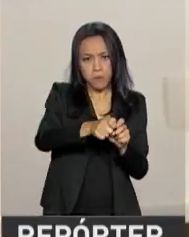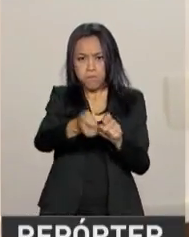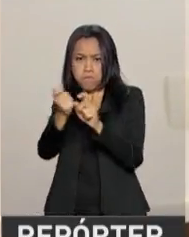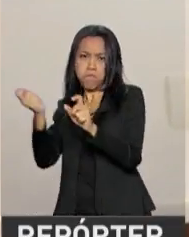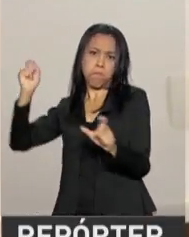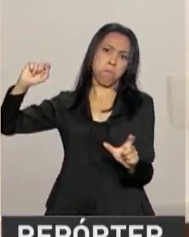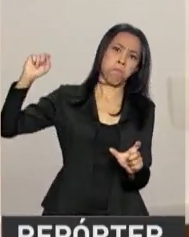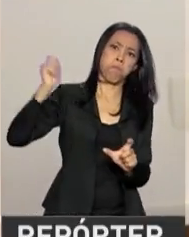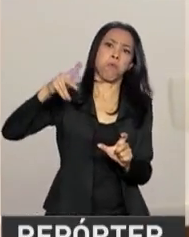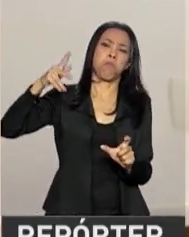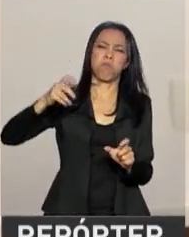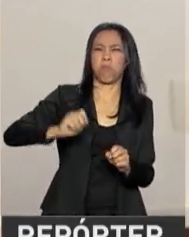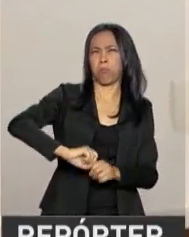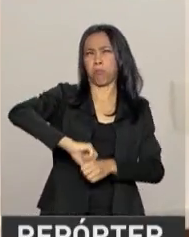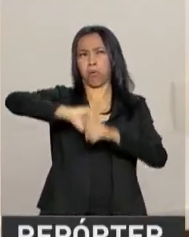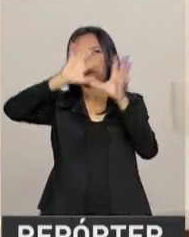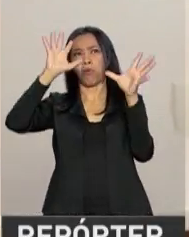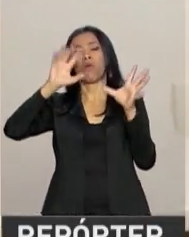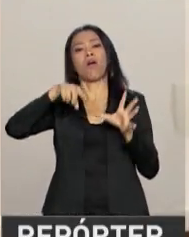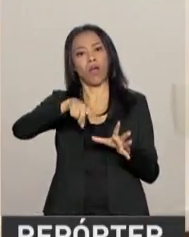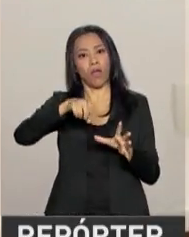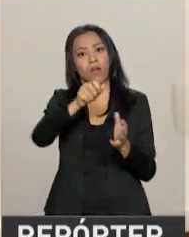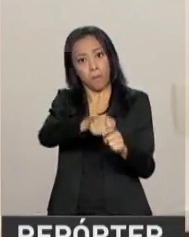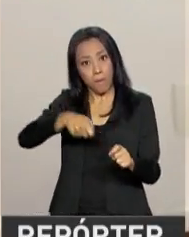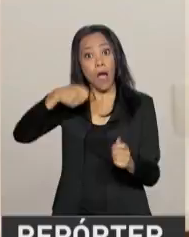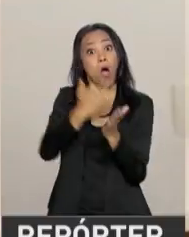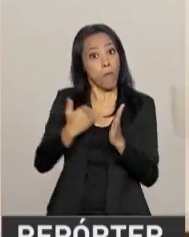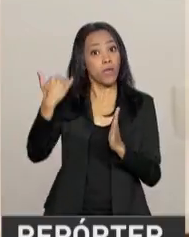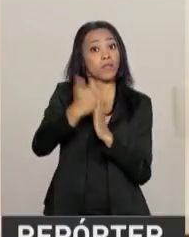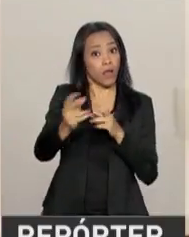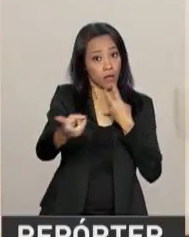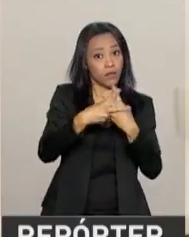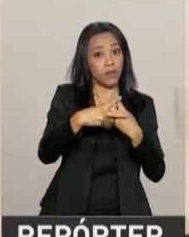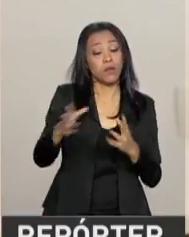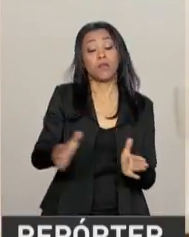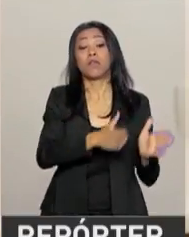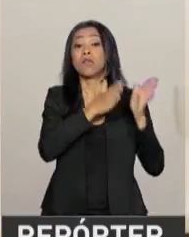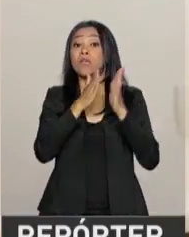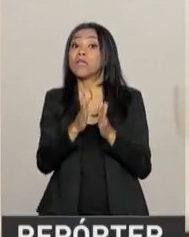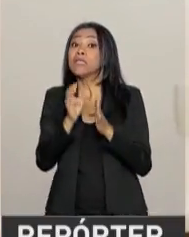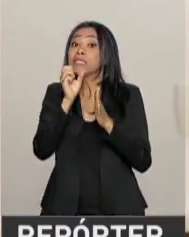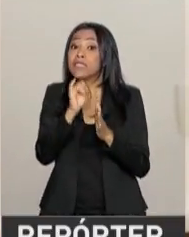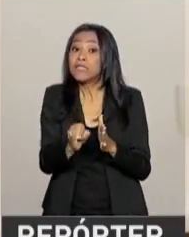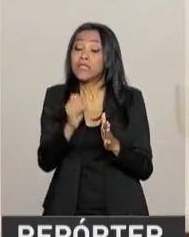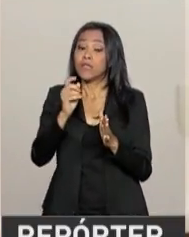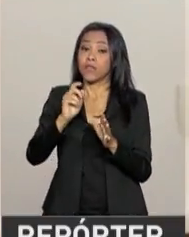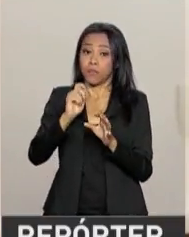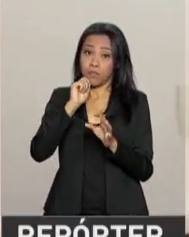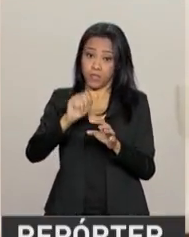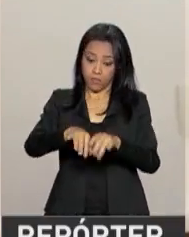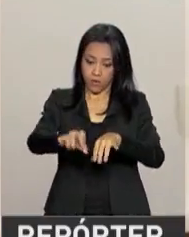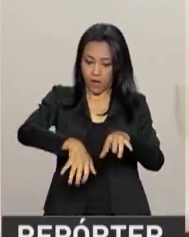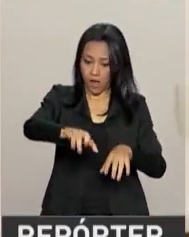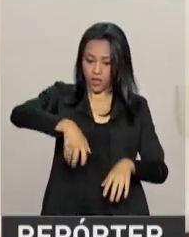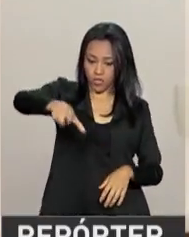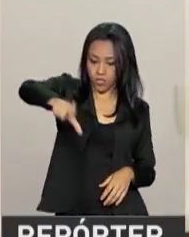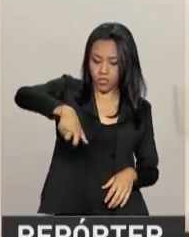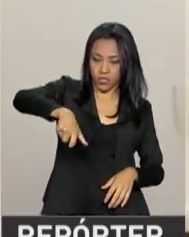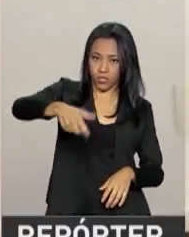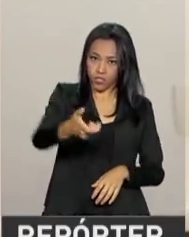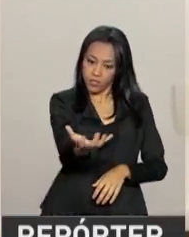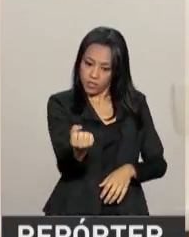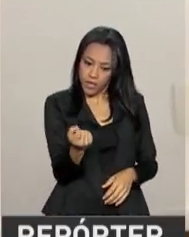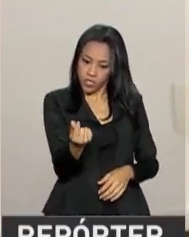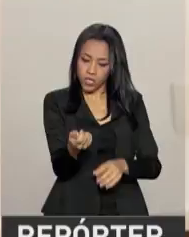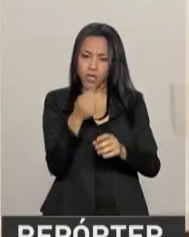a feitura de explosivos e um outro ponto é que se houver explosão de um caixa eletrônico haverá um sistema